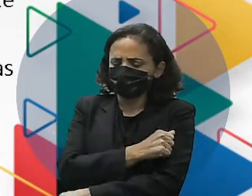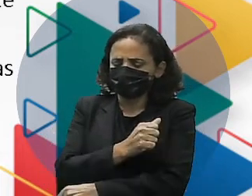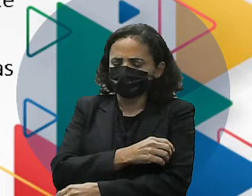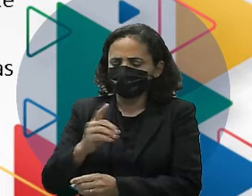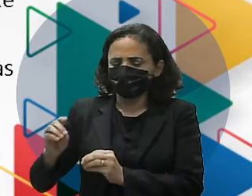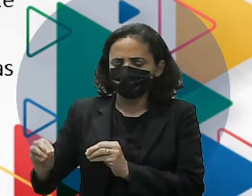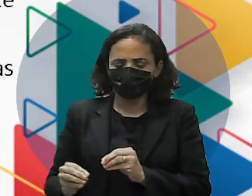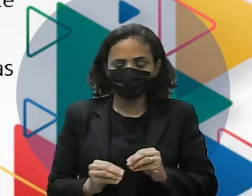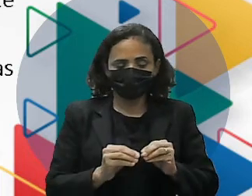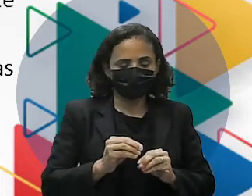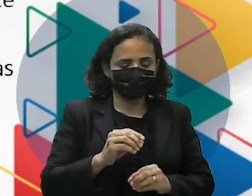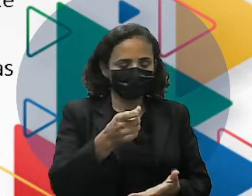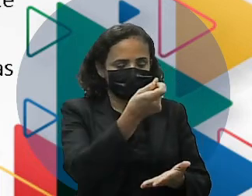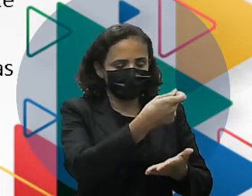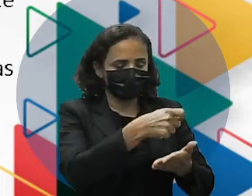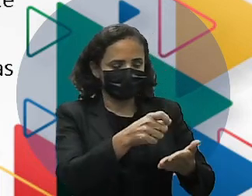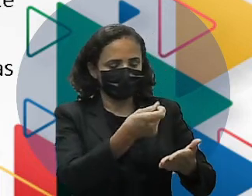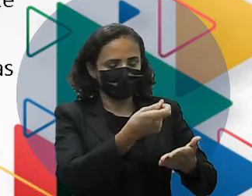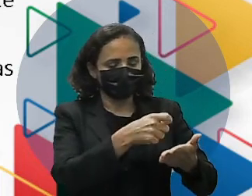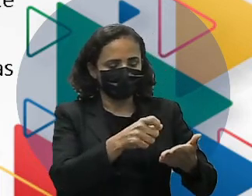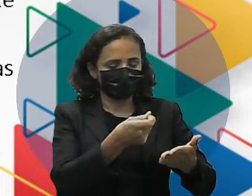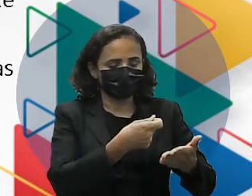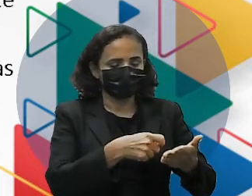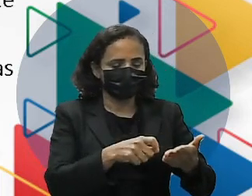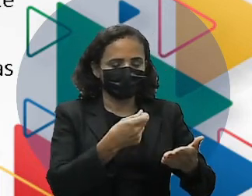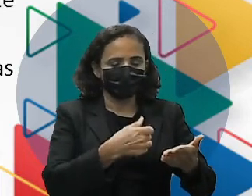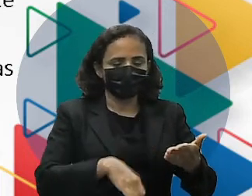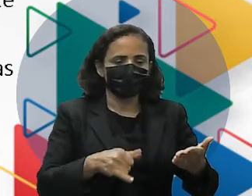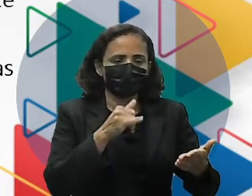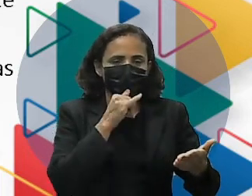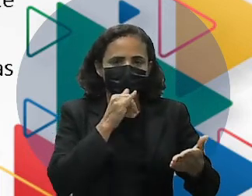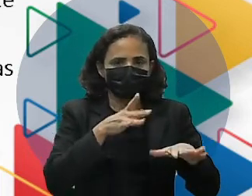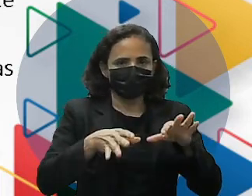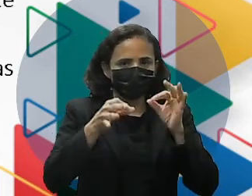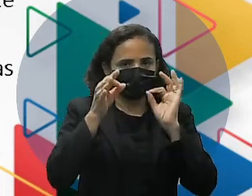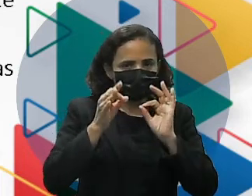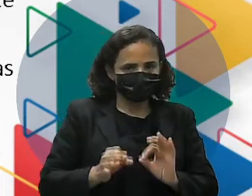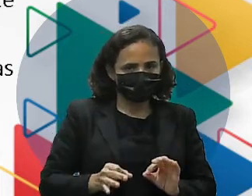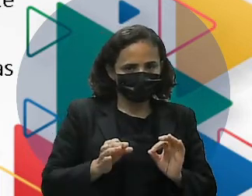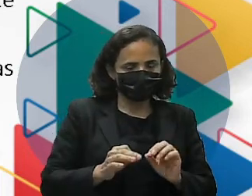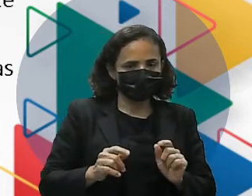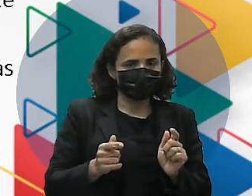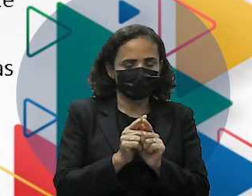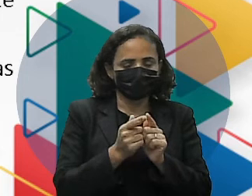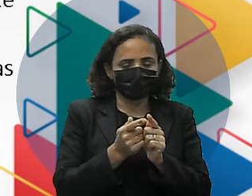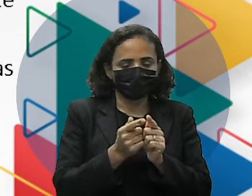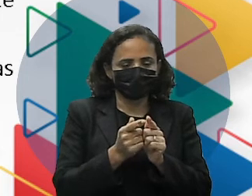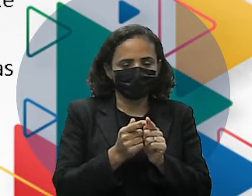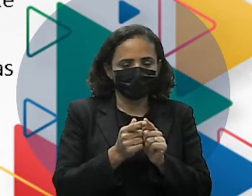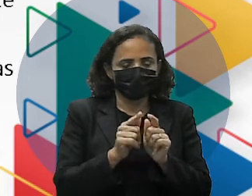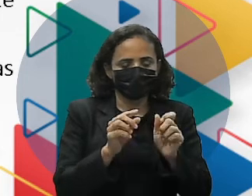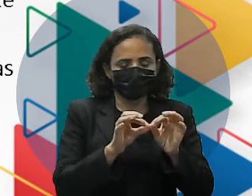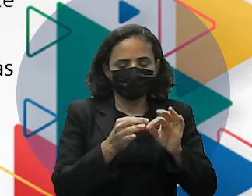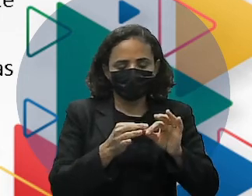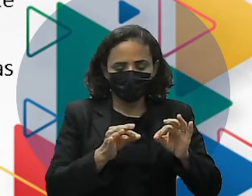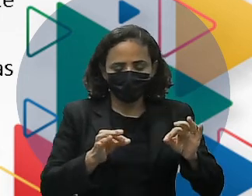ao quadro e escrevessem um exemplo correto sobre grandezas proporcionais. 5 dos